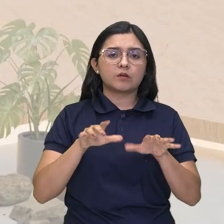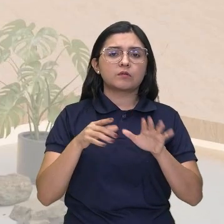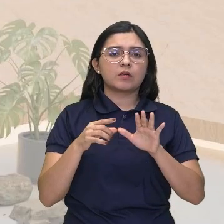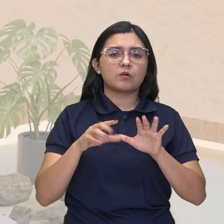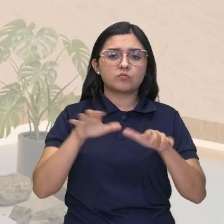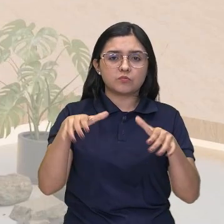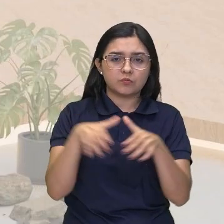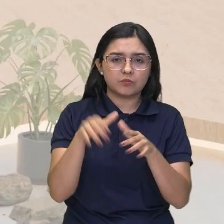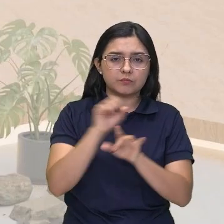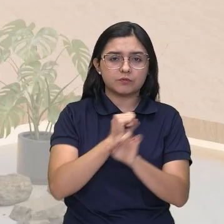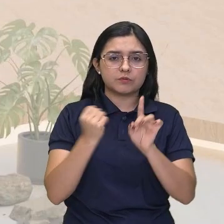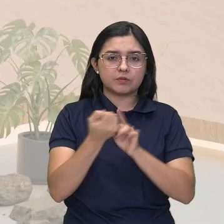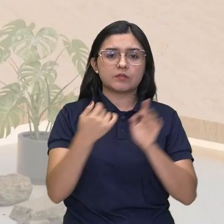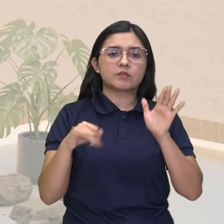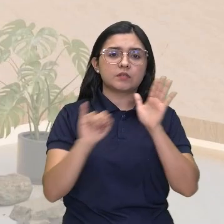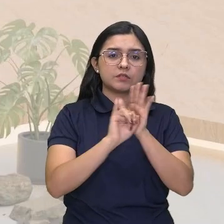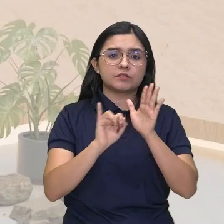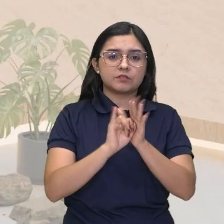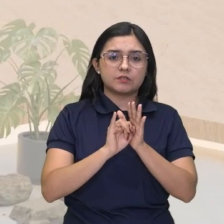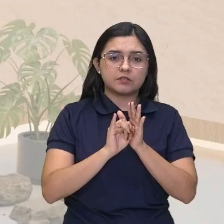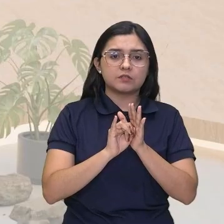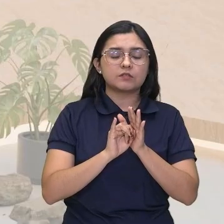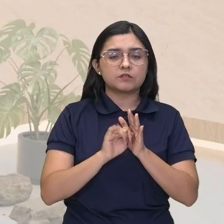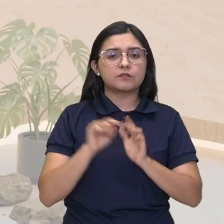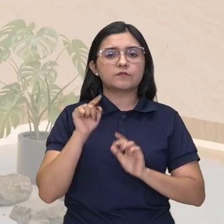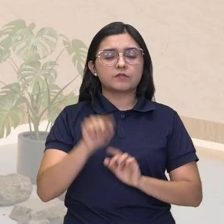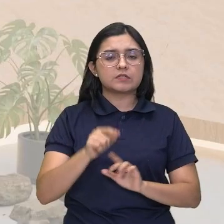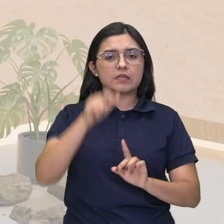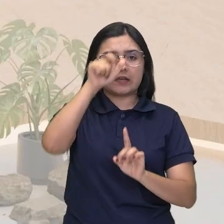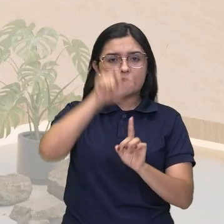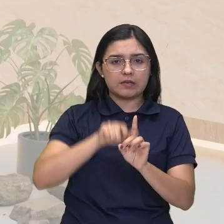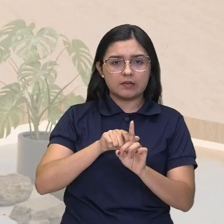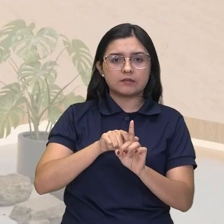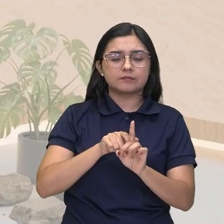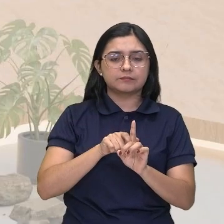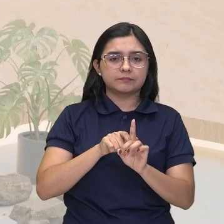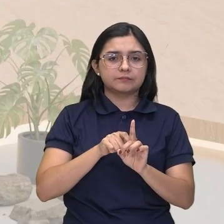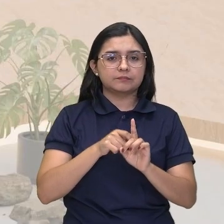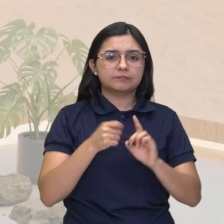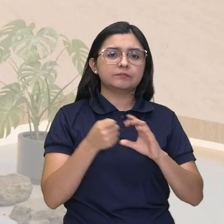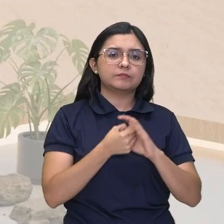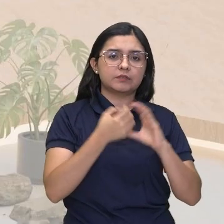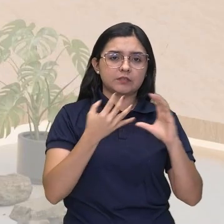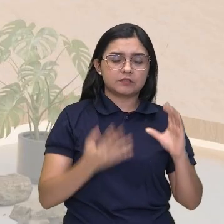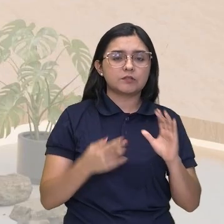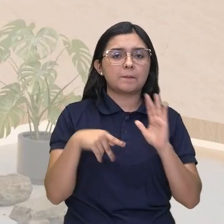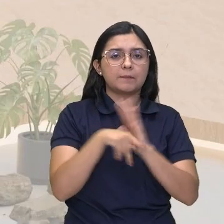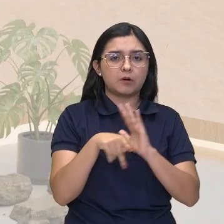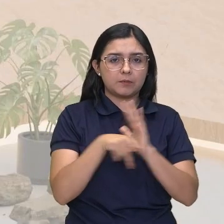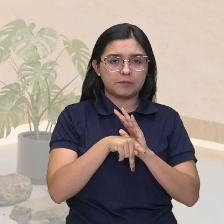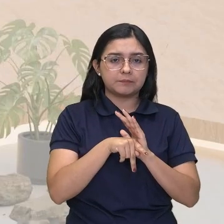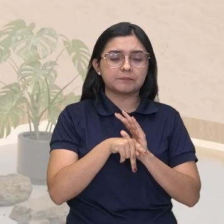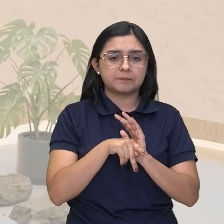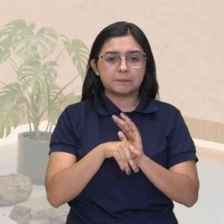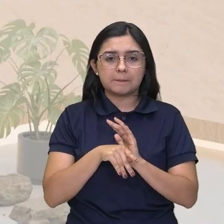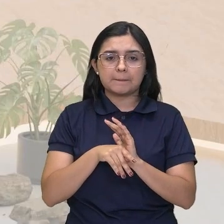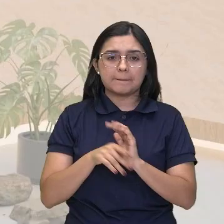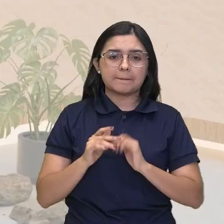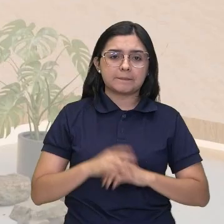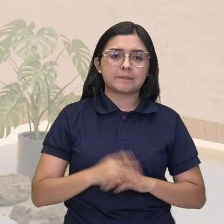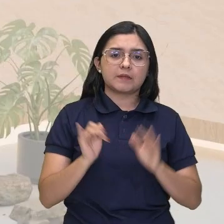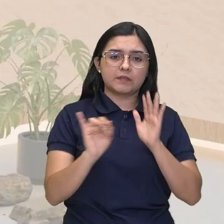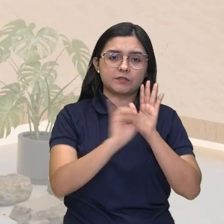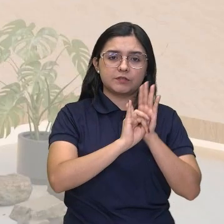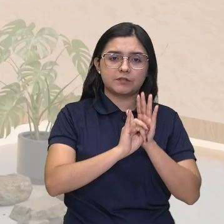grupo, a identidade é aquilo que faz você ser o que você é e não outra coisa, ou não outra pessoa. Né? Então, exatamente. Isso aí é a identidade, não é